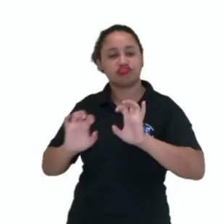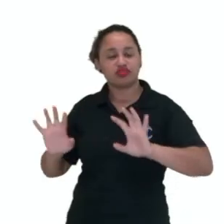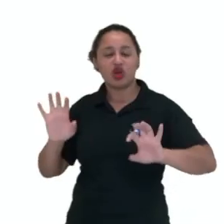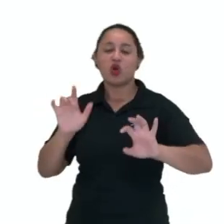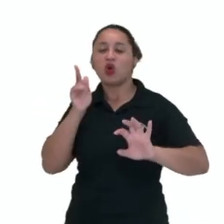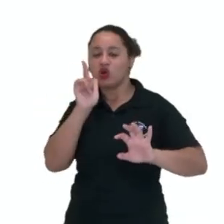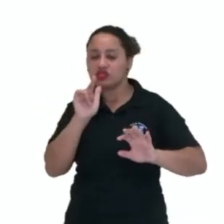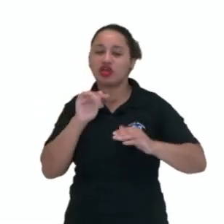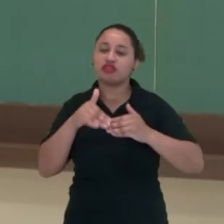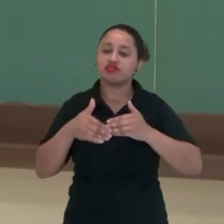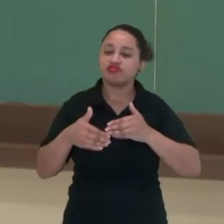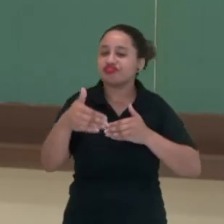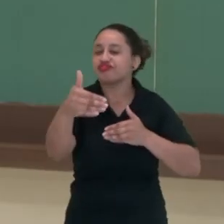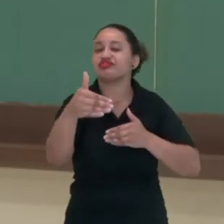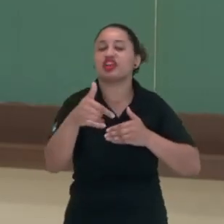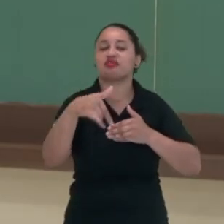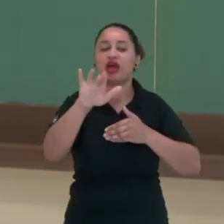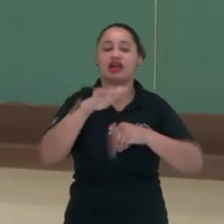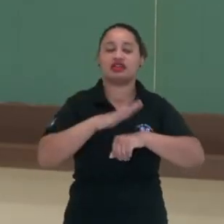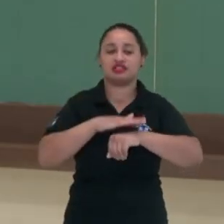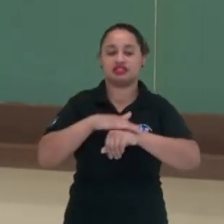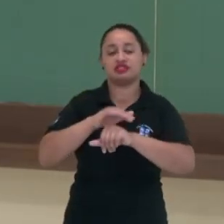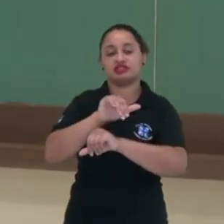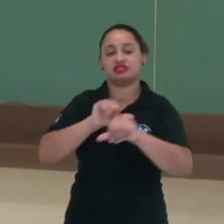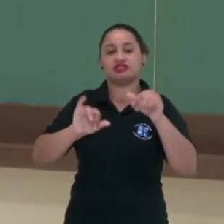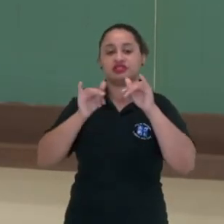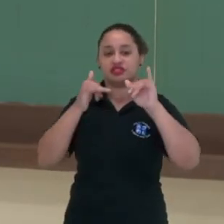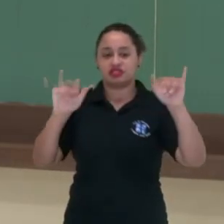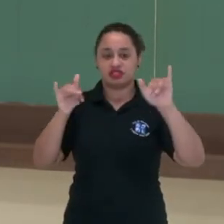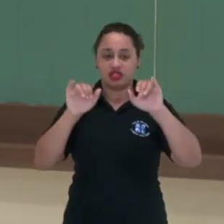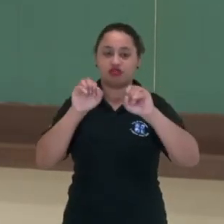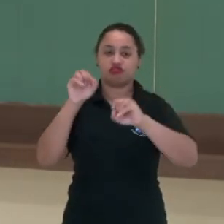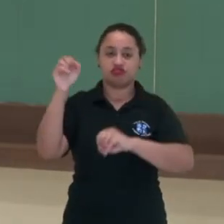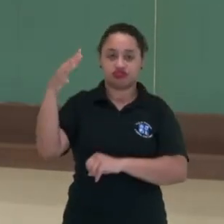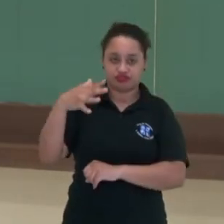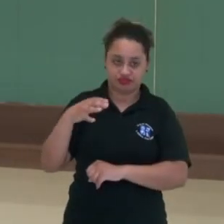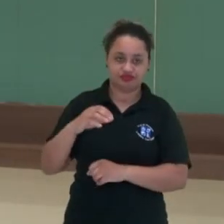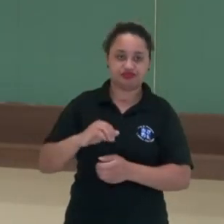ainda ficar um pouquinho de tempo transformando a energia em energia luminosa.